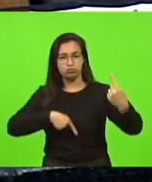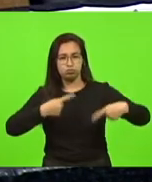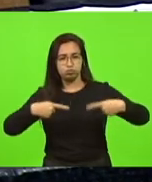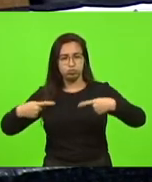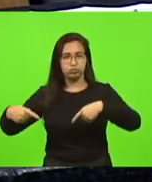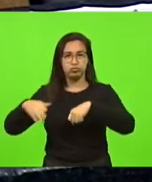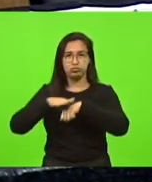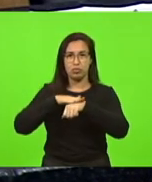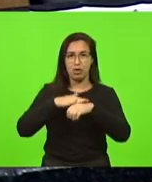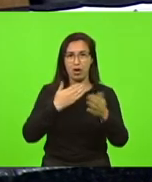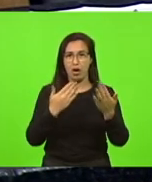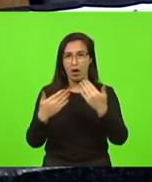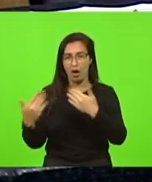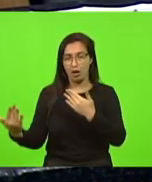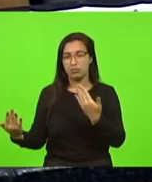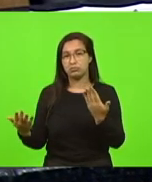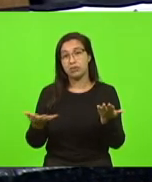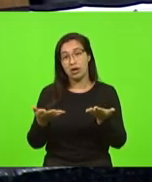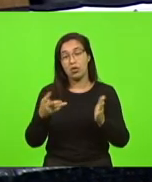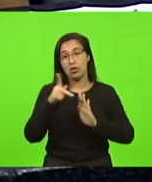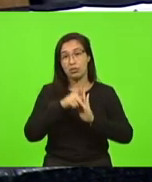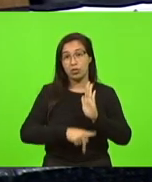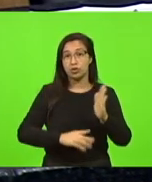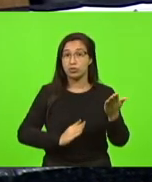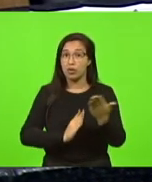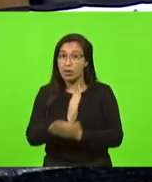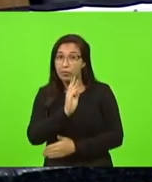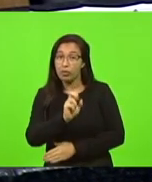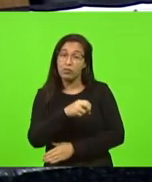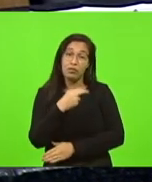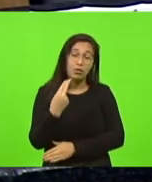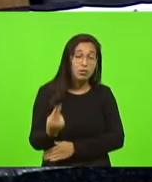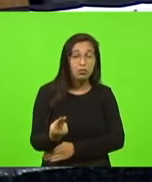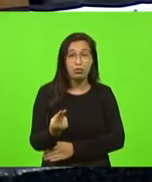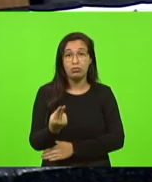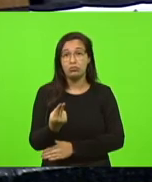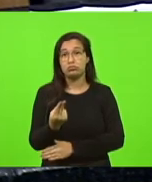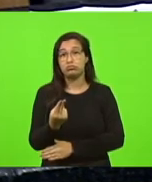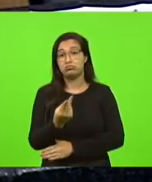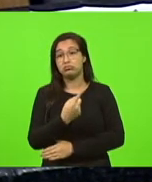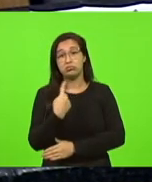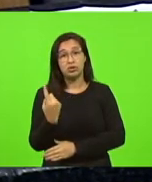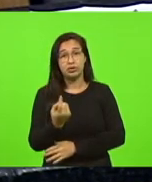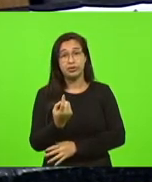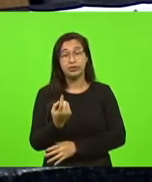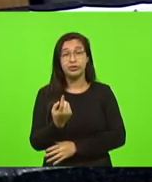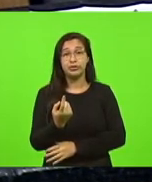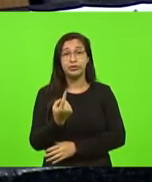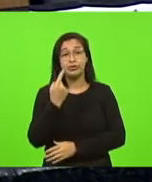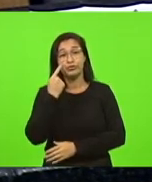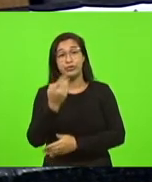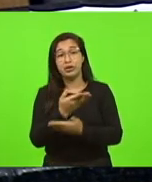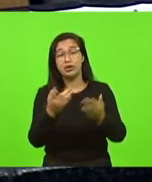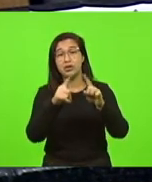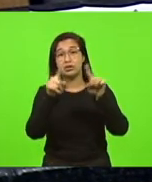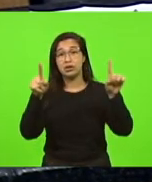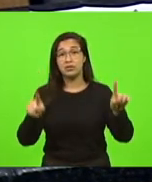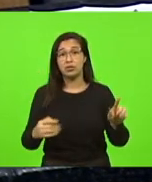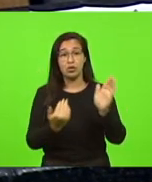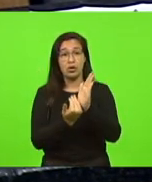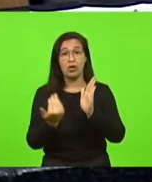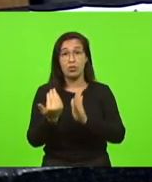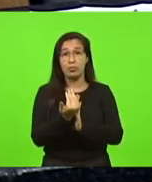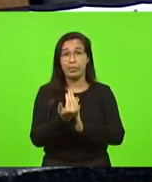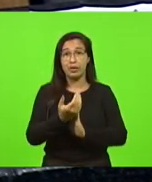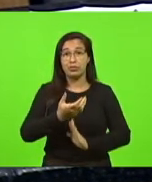E agora o projeto ou aprova, ou realmente nós vamos ter os nossos servidores sem um aumento para o Natal e sem,